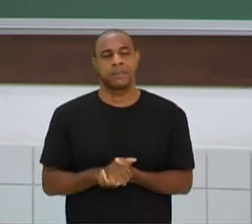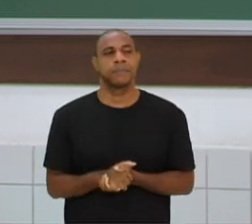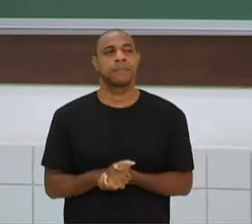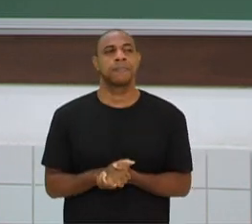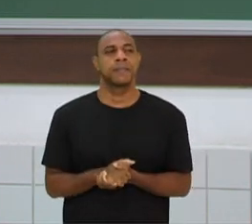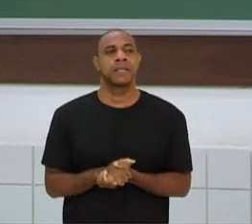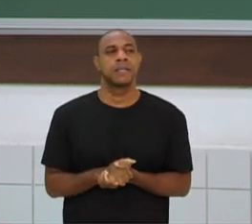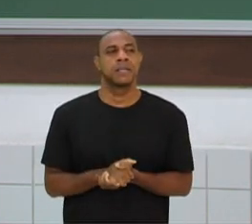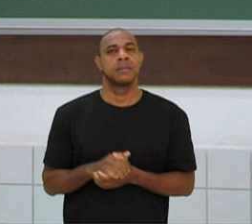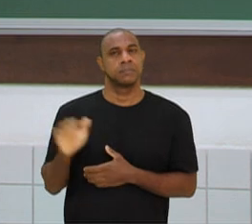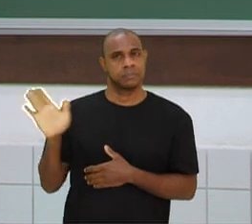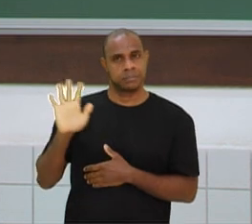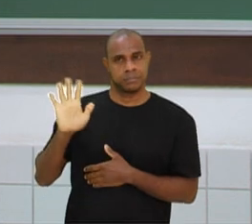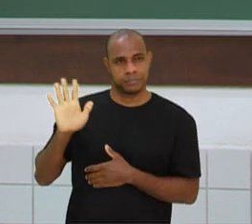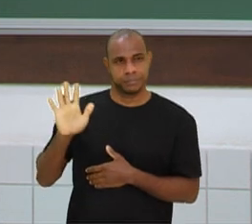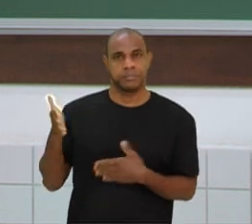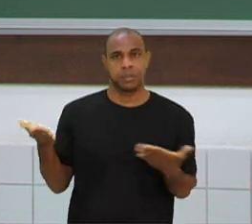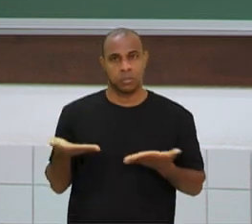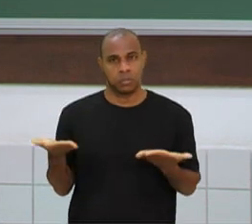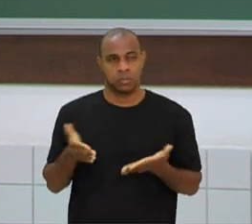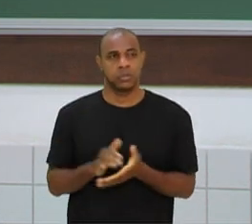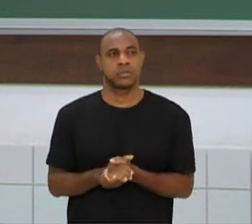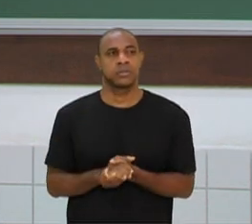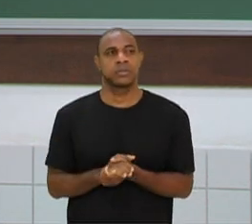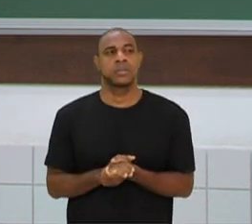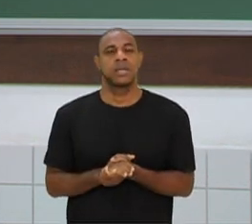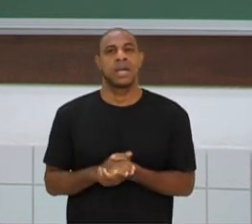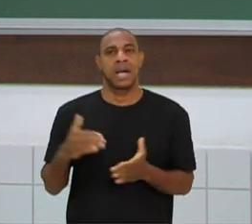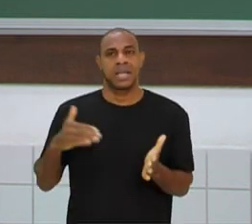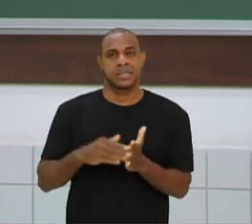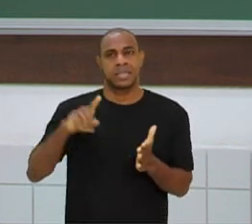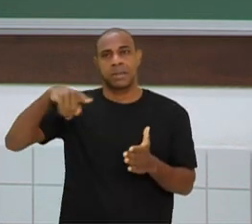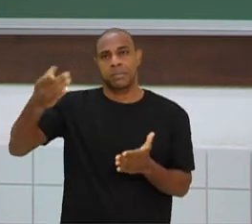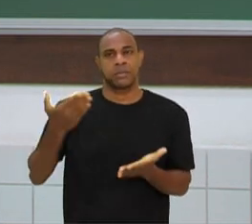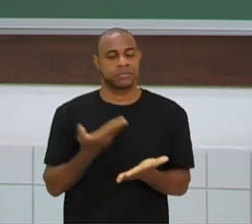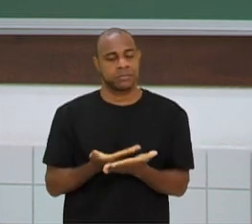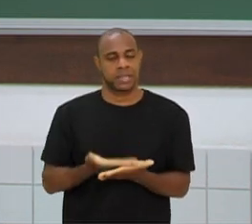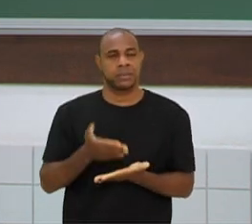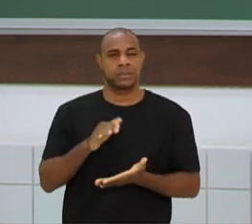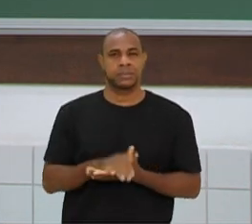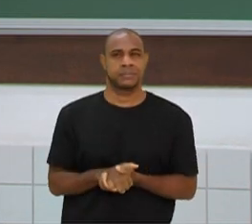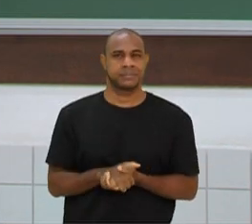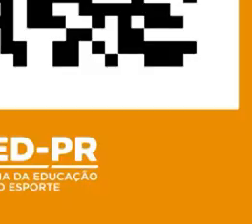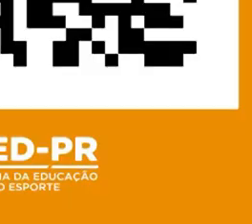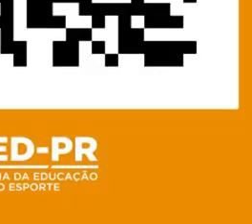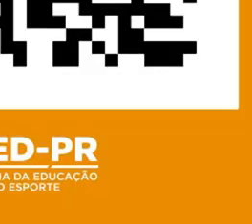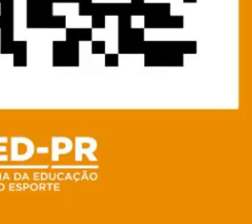Me despeço por aqui. Thanks a lot, stay home and see you there.